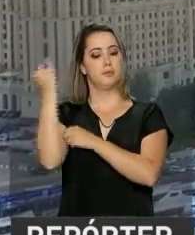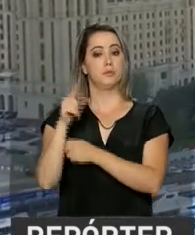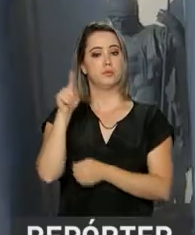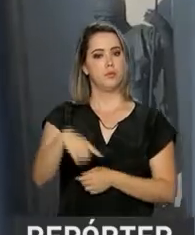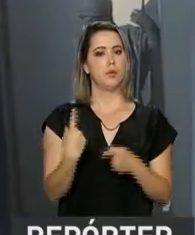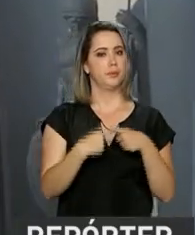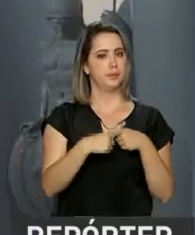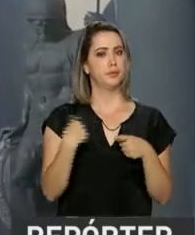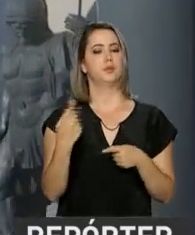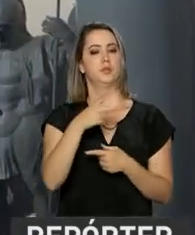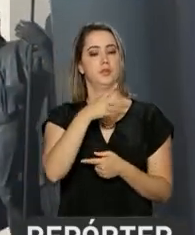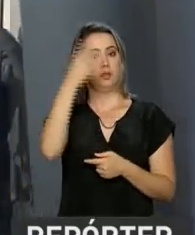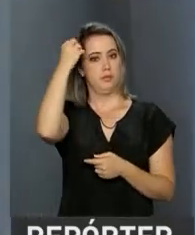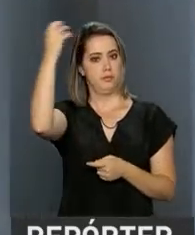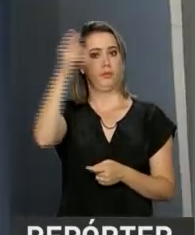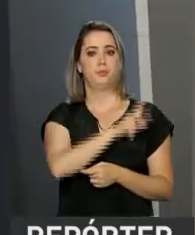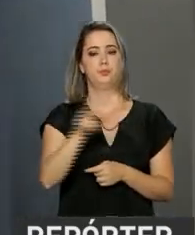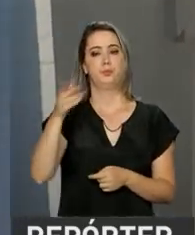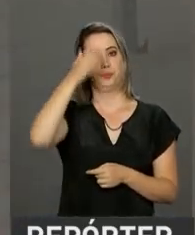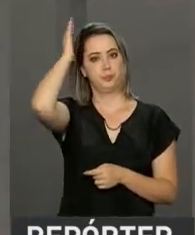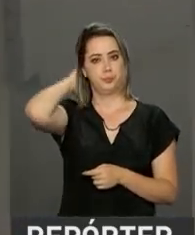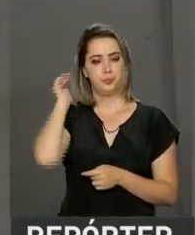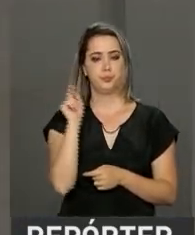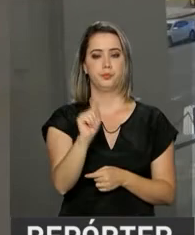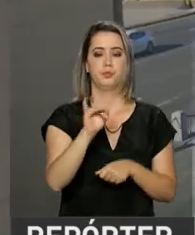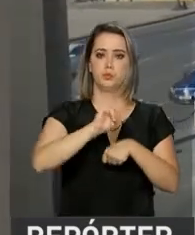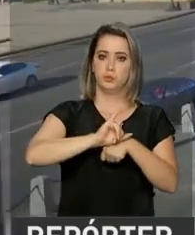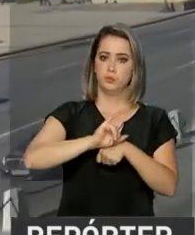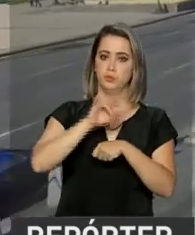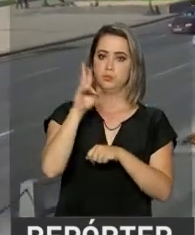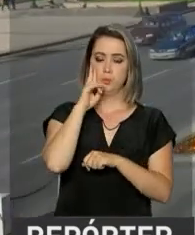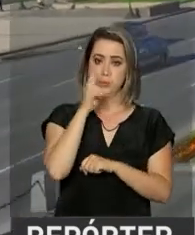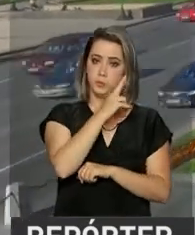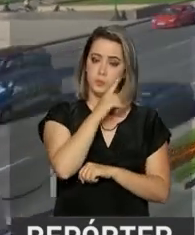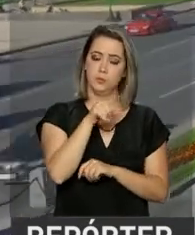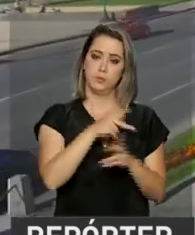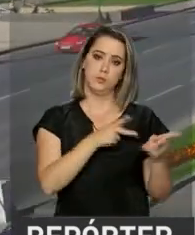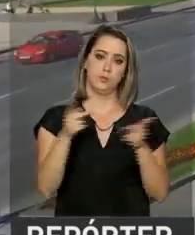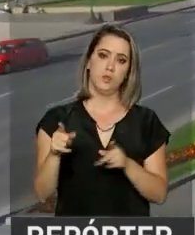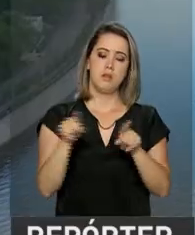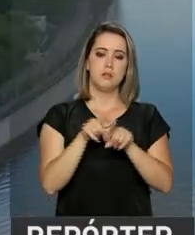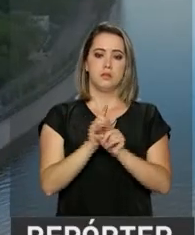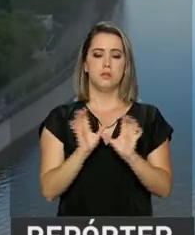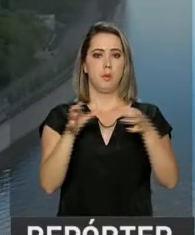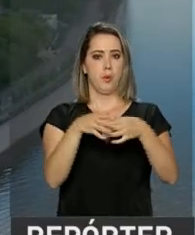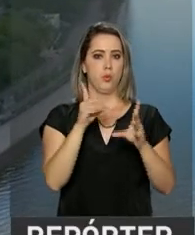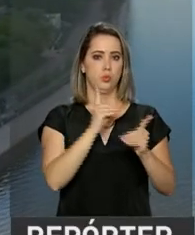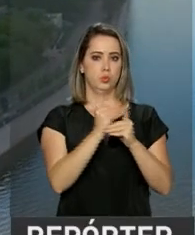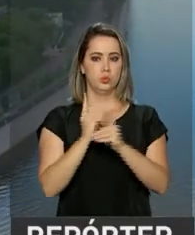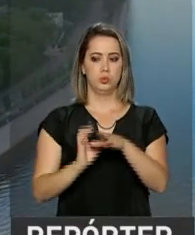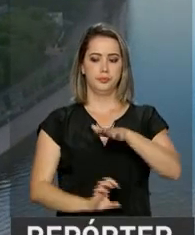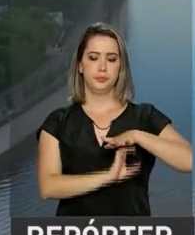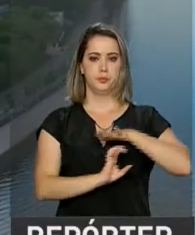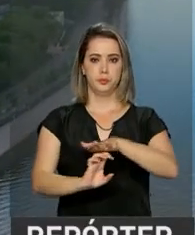um dos motivos da visita do presidente Michel Temer a Moscou, a capital russa. Além da visita oficial, ele deve participar de um encontro com